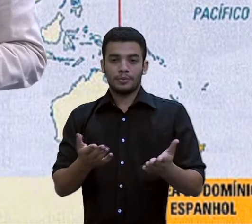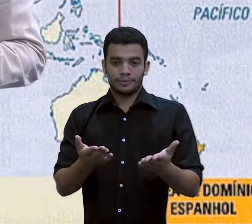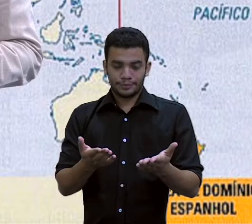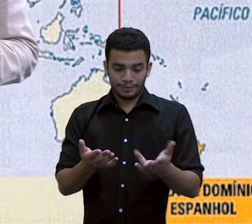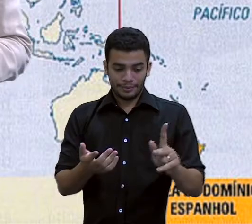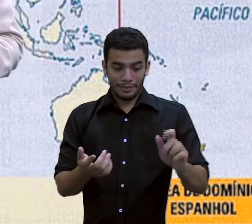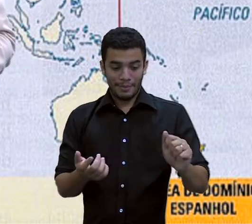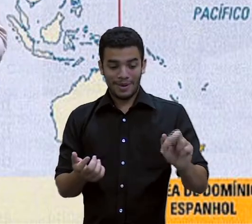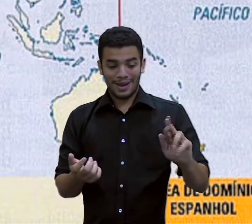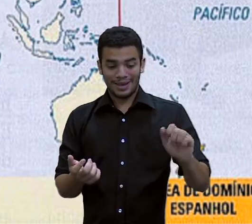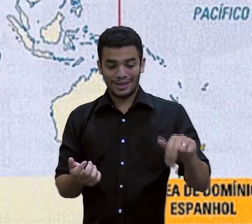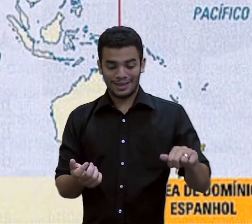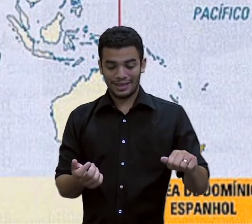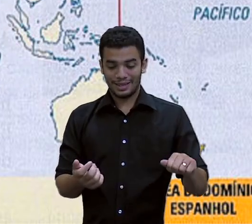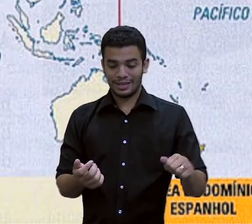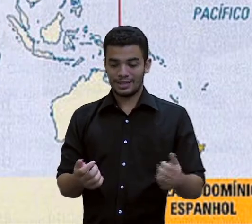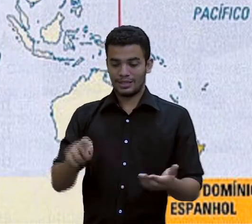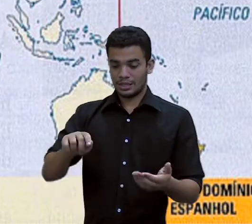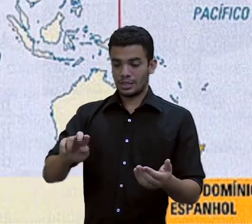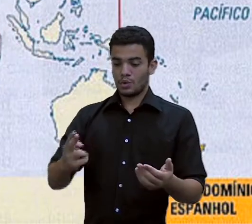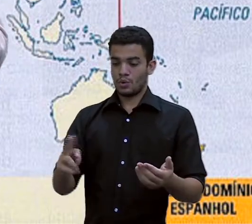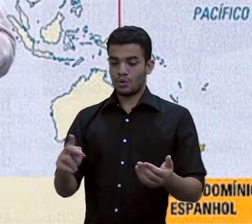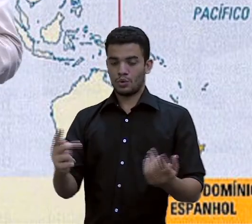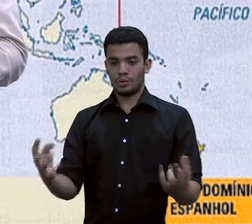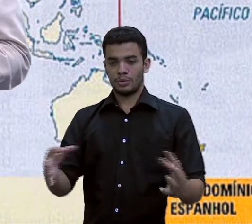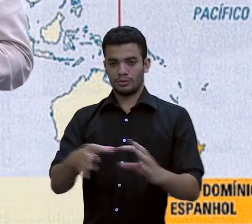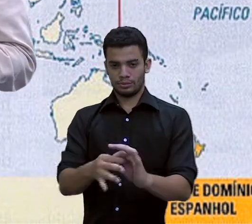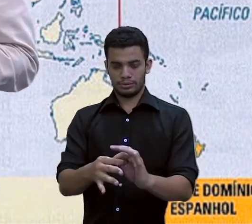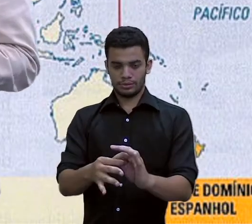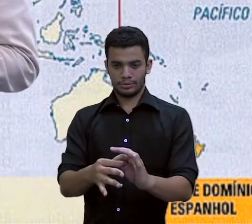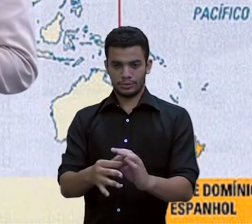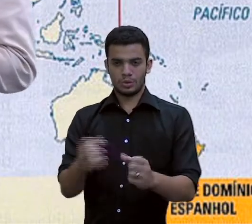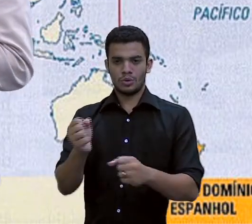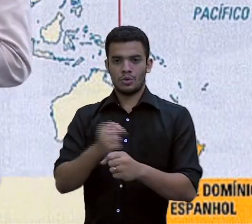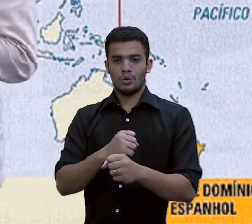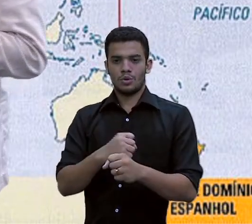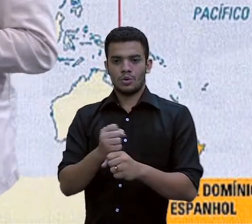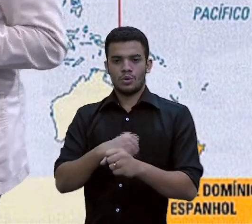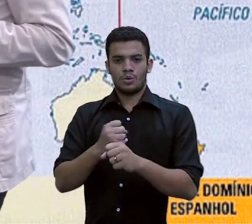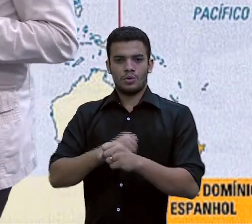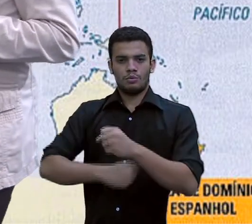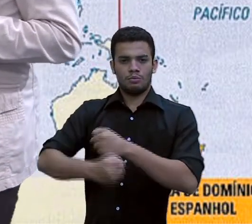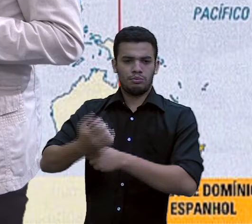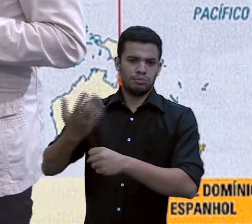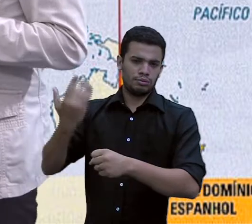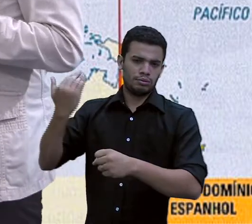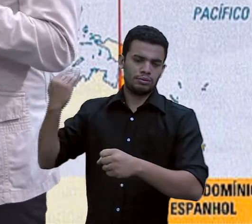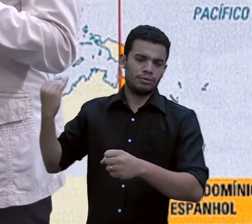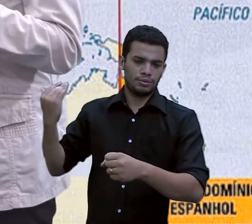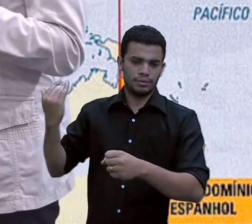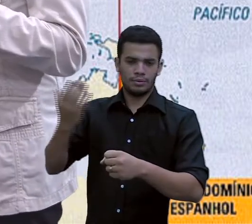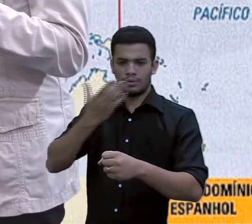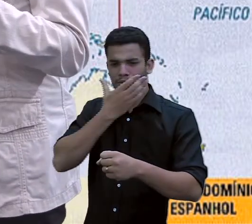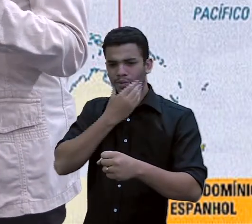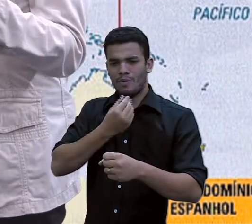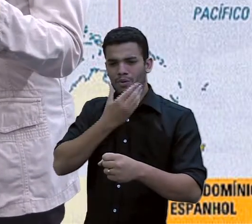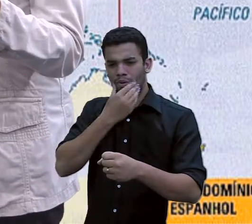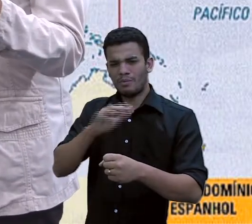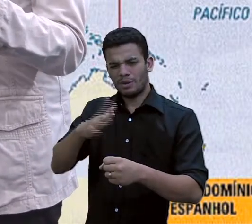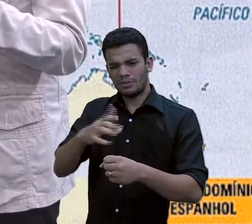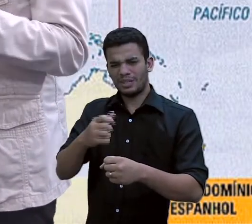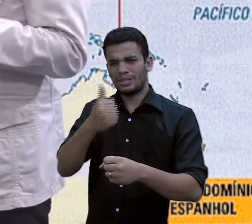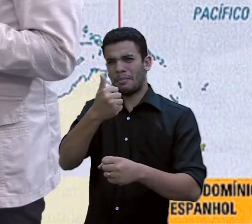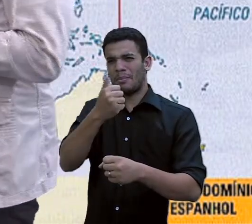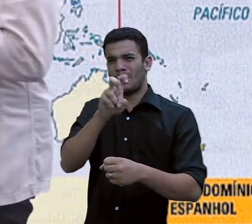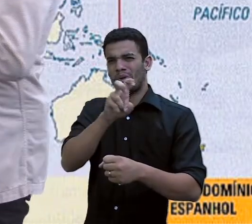1494, diplomatas se reuniram em Tordesilhas para fatiar o globo. O mapa mundi foi